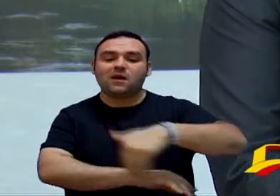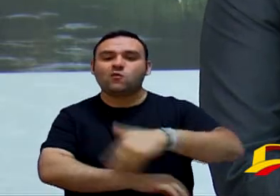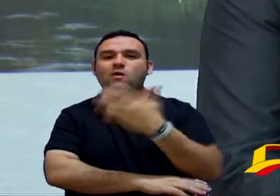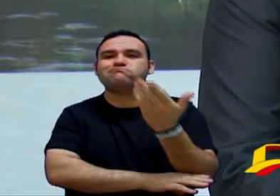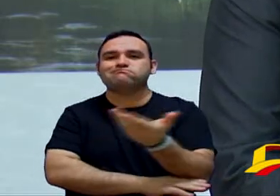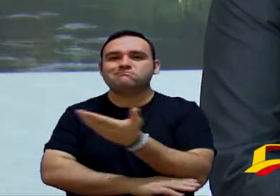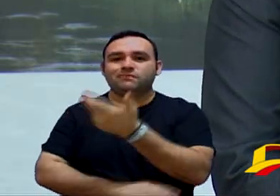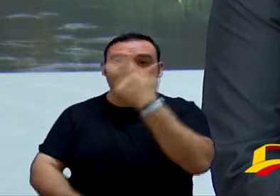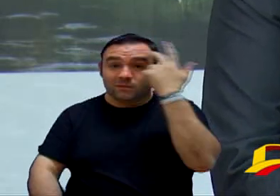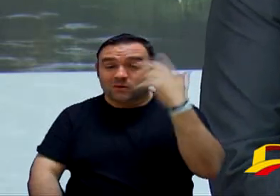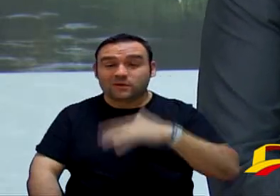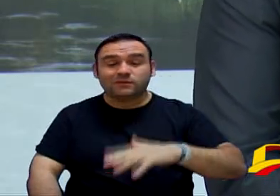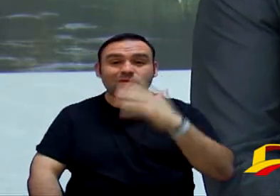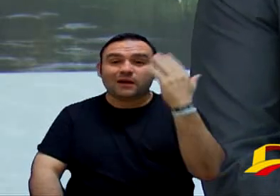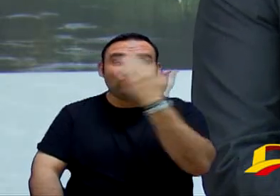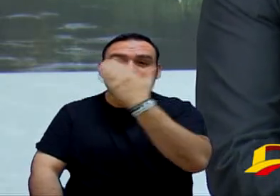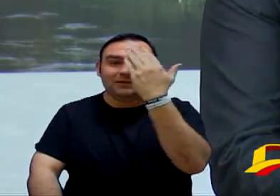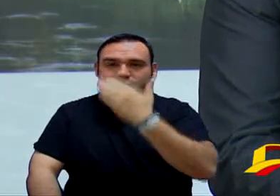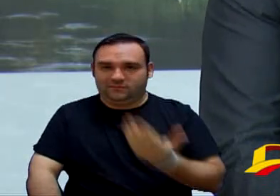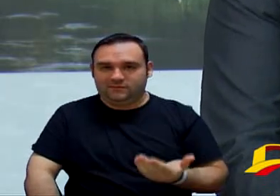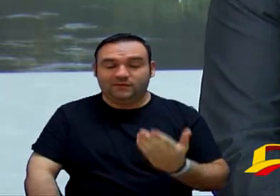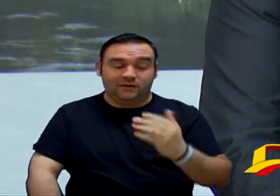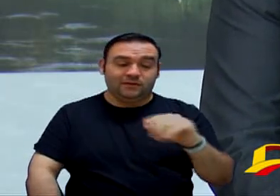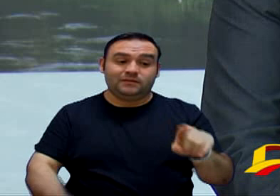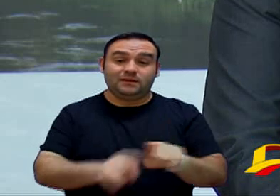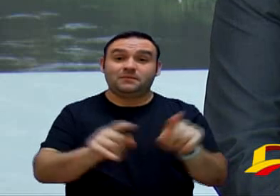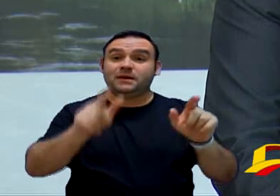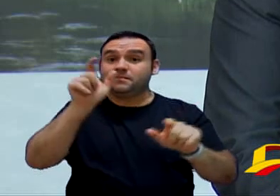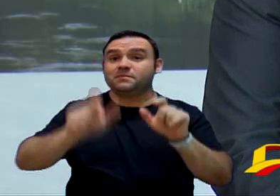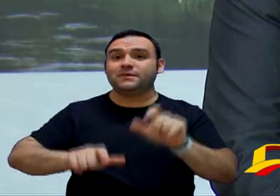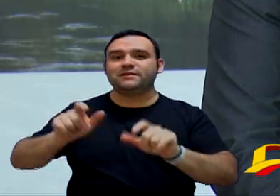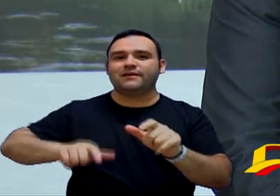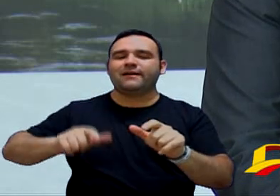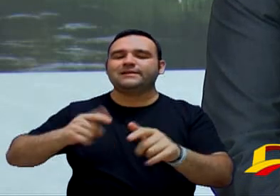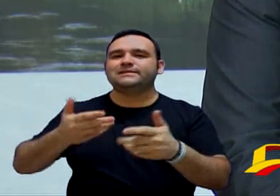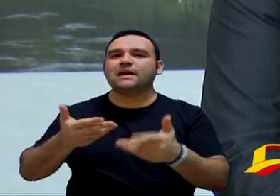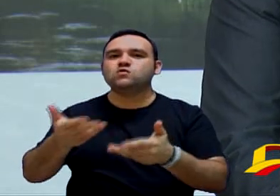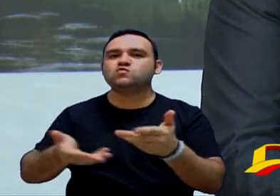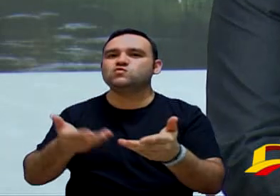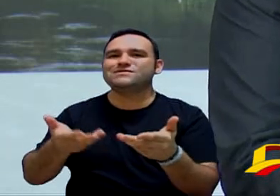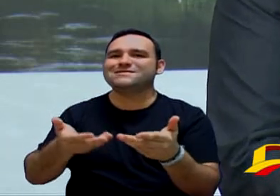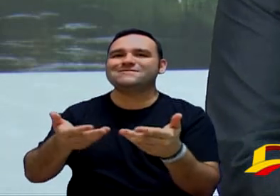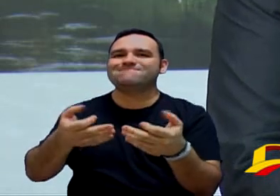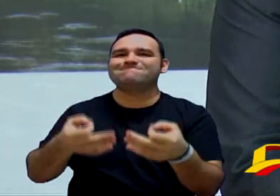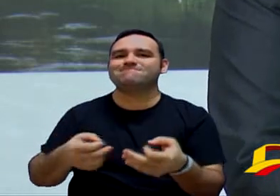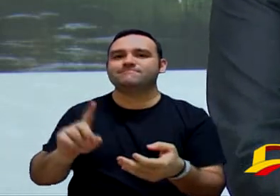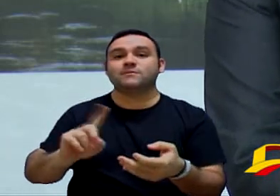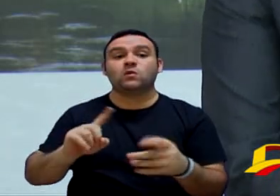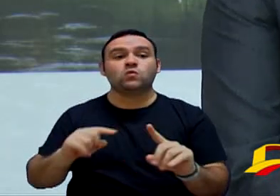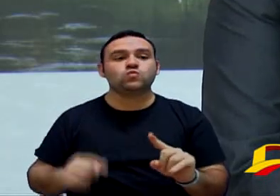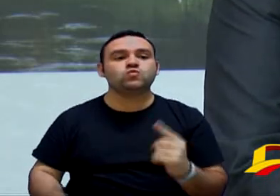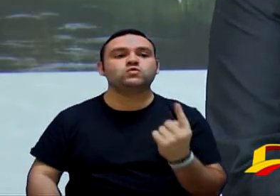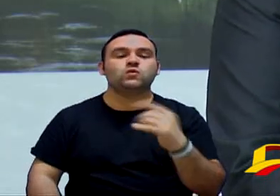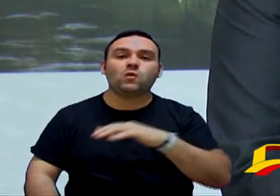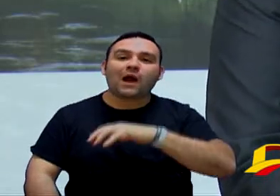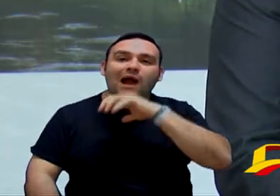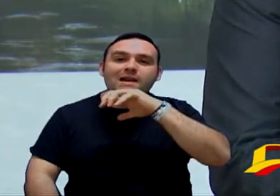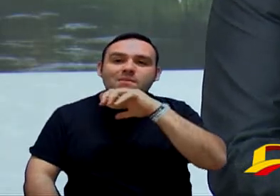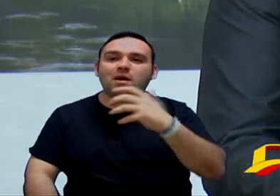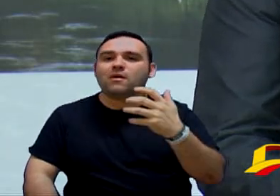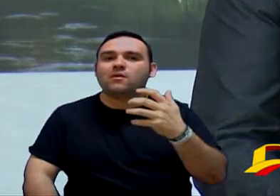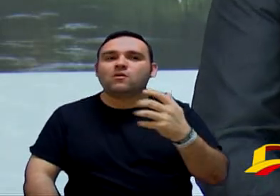que são pessoas que são invisíveis e São pessoas que são tratadas de uma forma Luiz Santos que o único animal